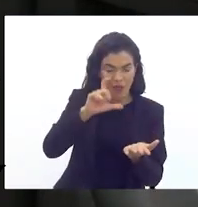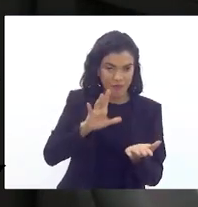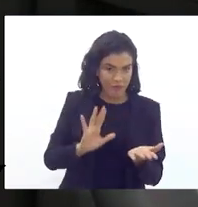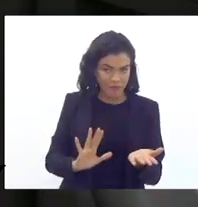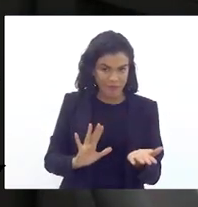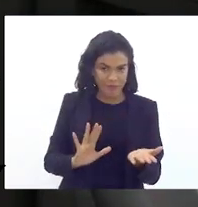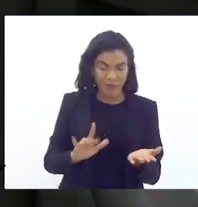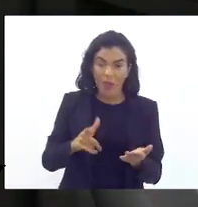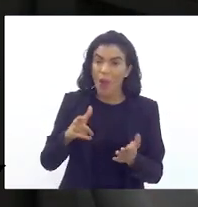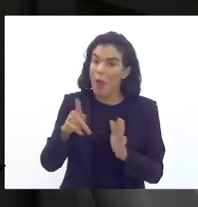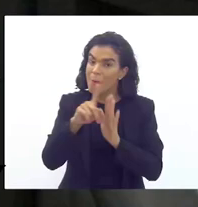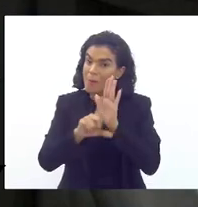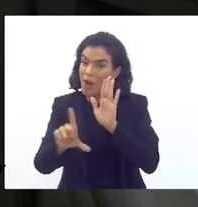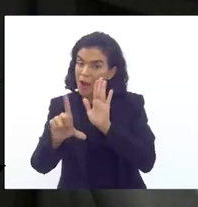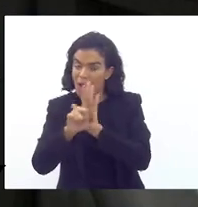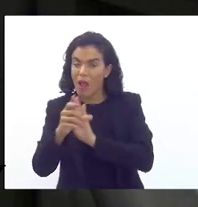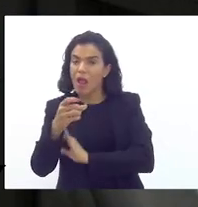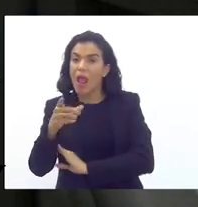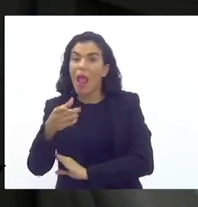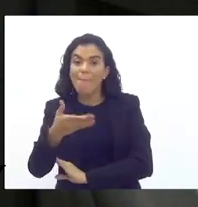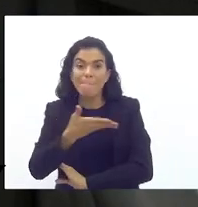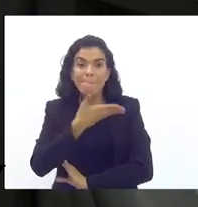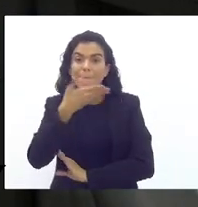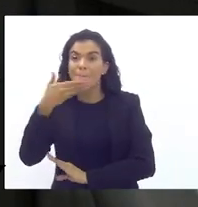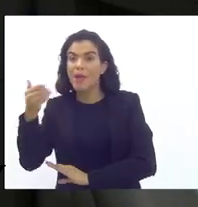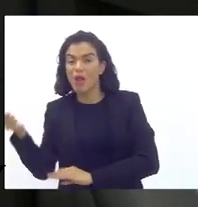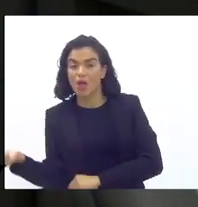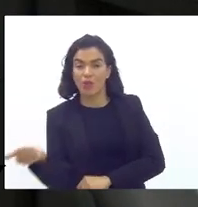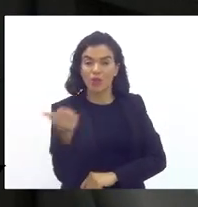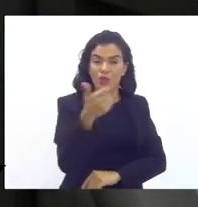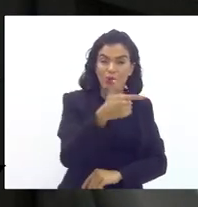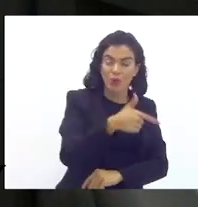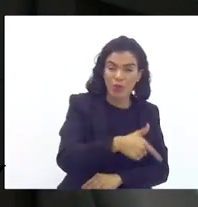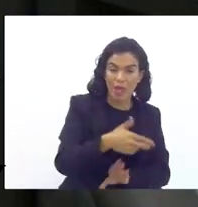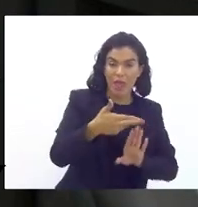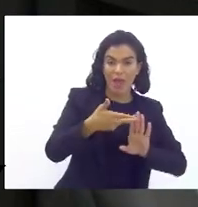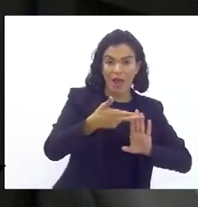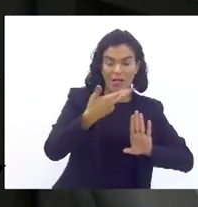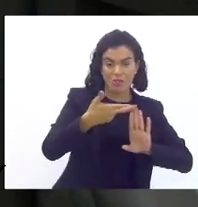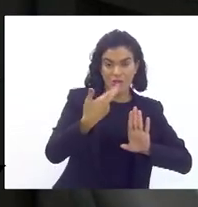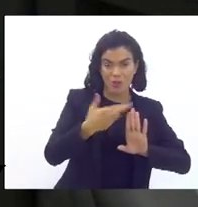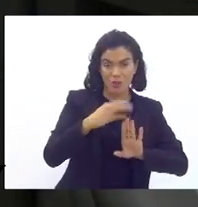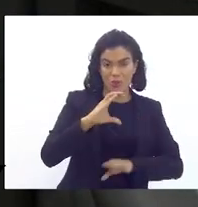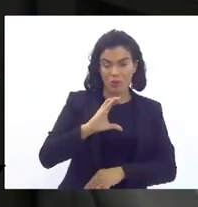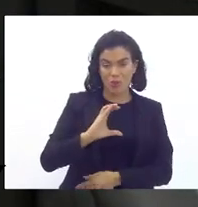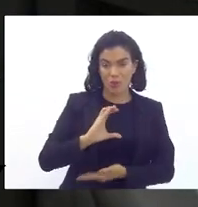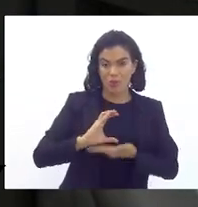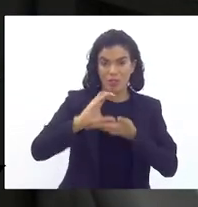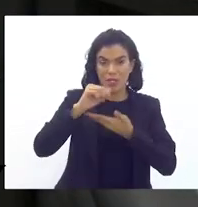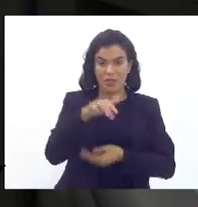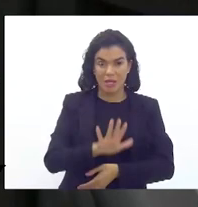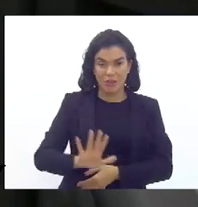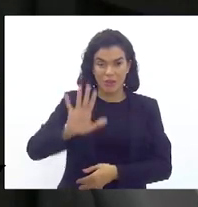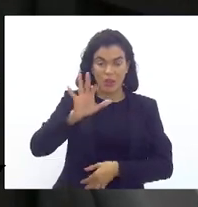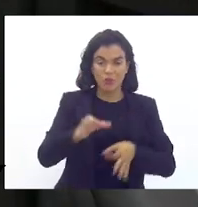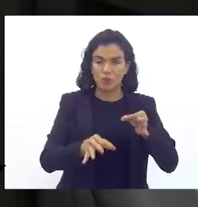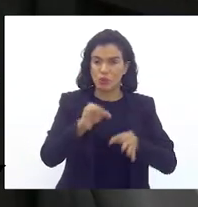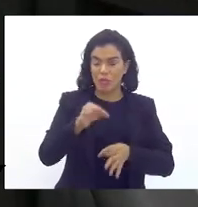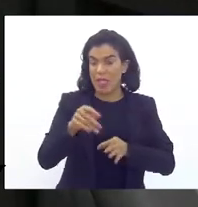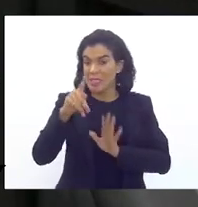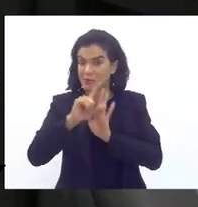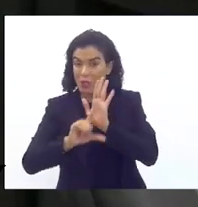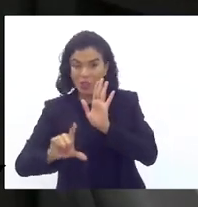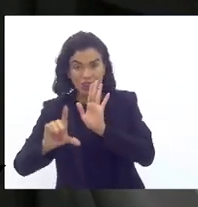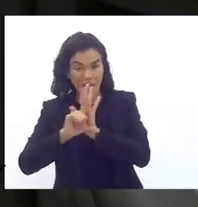melhor a resolução CNJ é boa pode auxiliar a regulamentação do procedimento fotográfico mas esse projeto é melhor